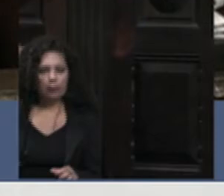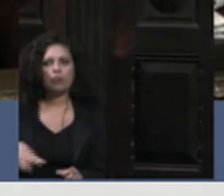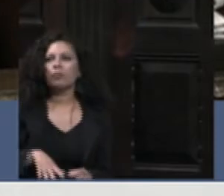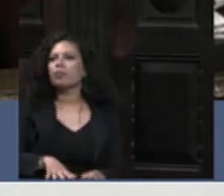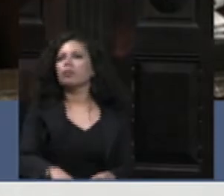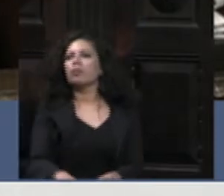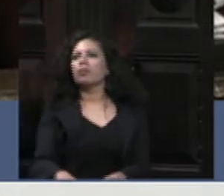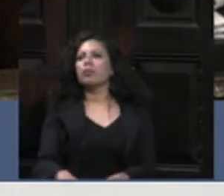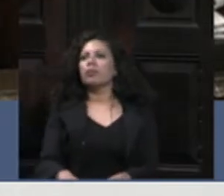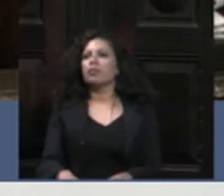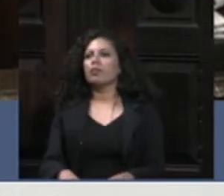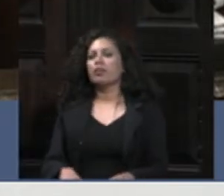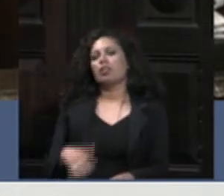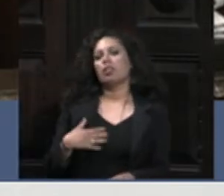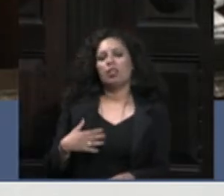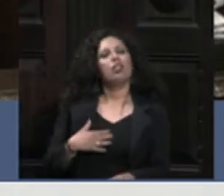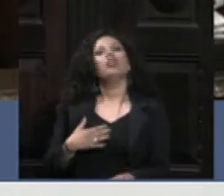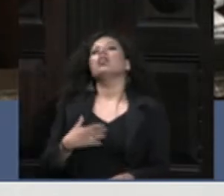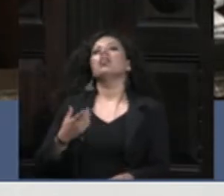que se destinou